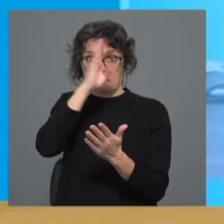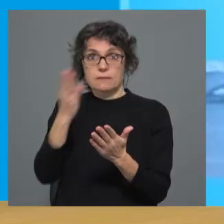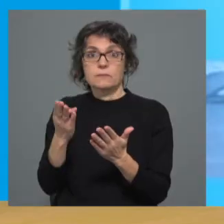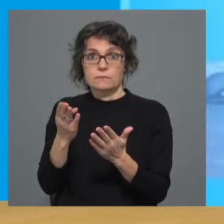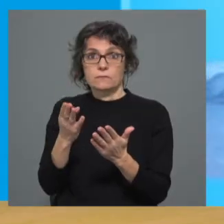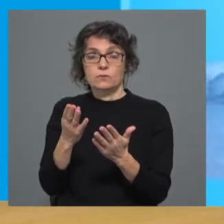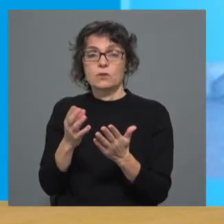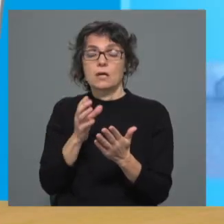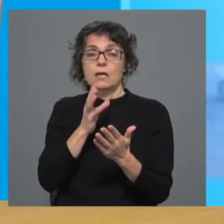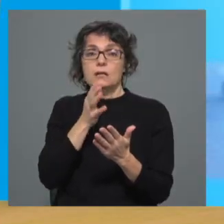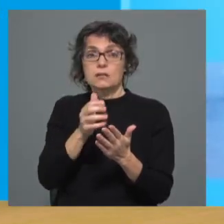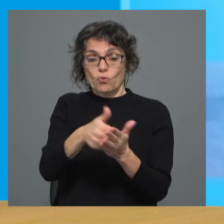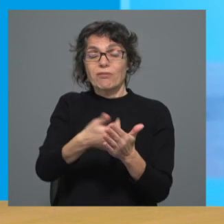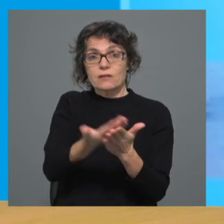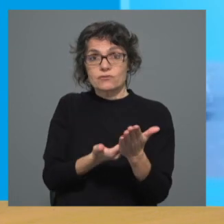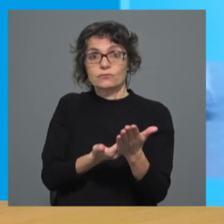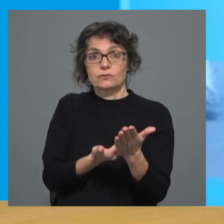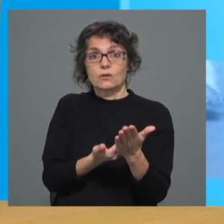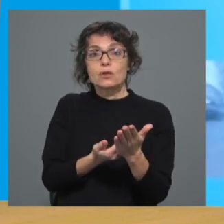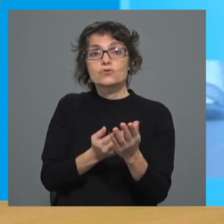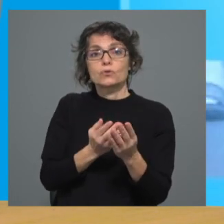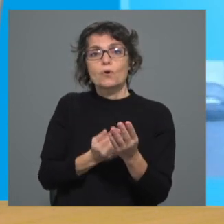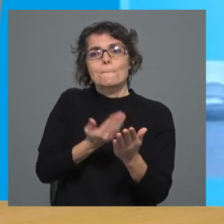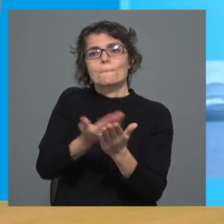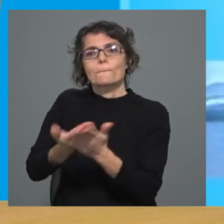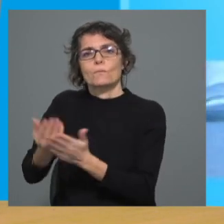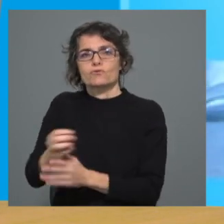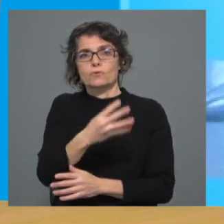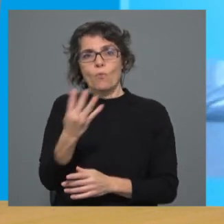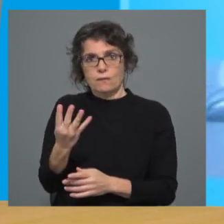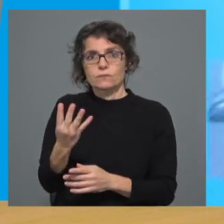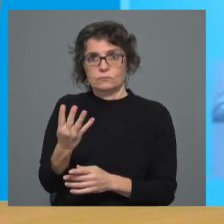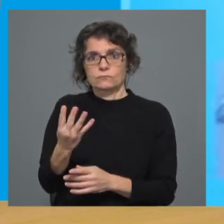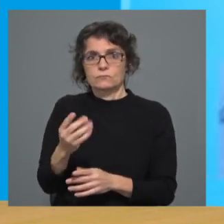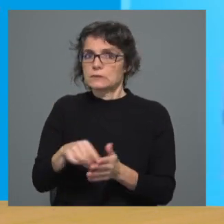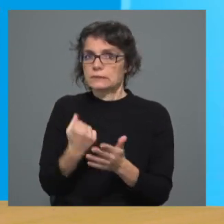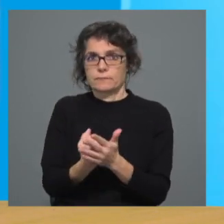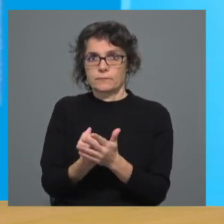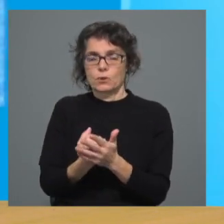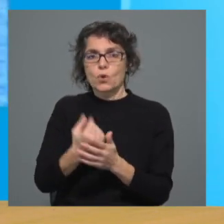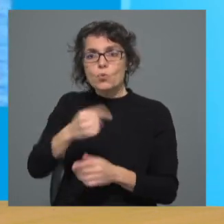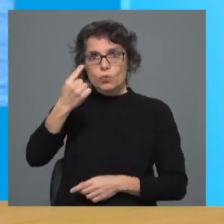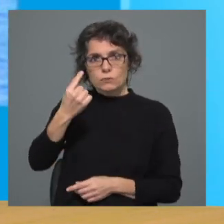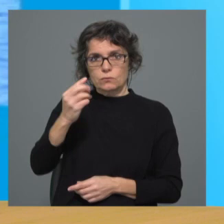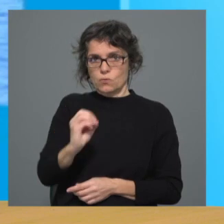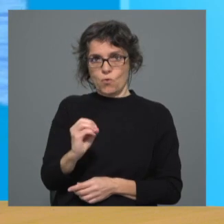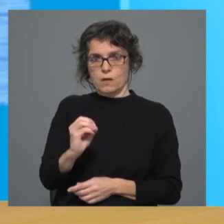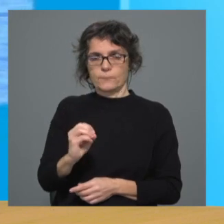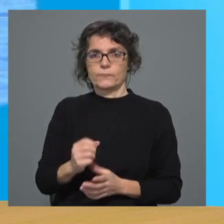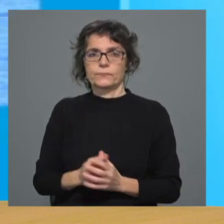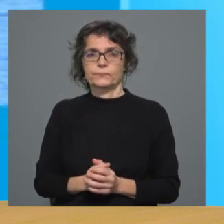defini-los como textos canónicos e dizia este é que é e os outros não são. Mas não é assim. O Papa fez esse texto,